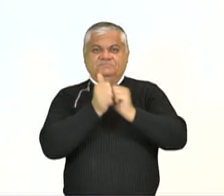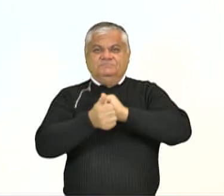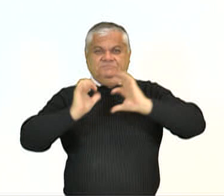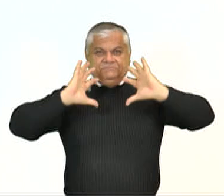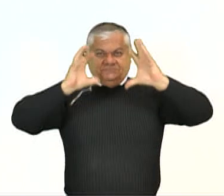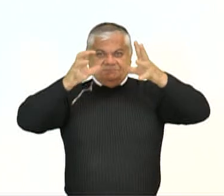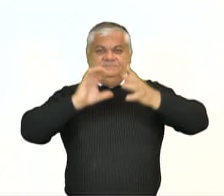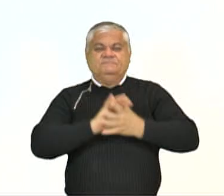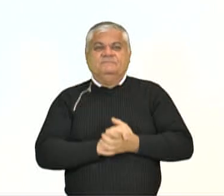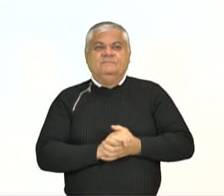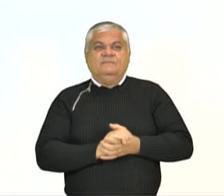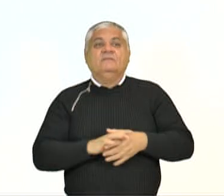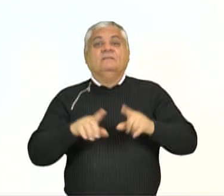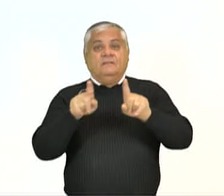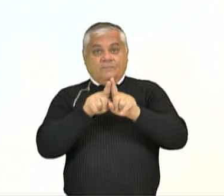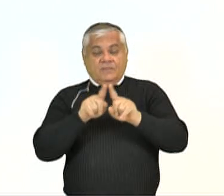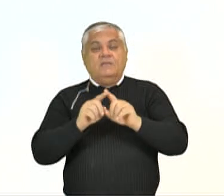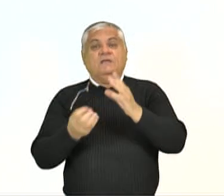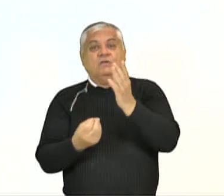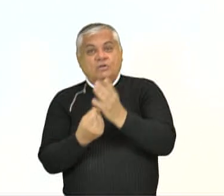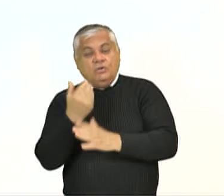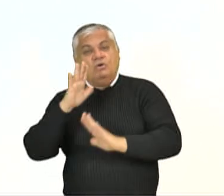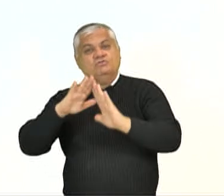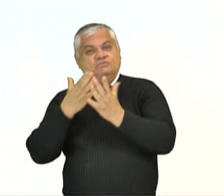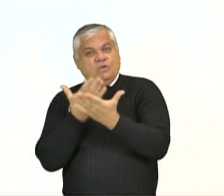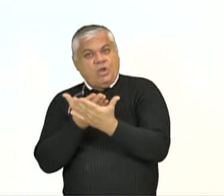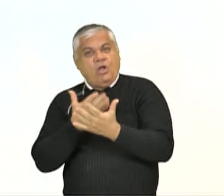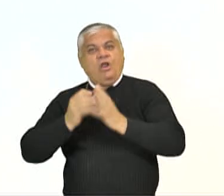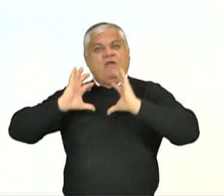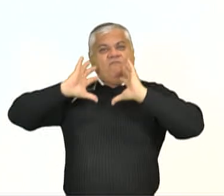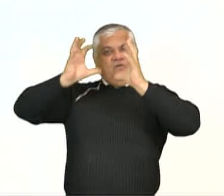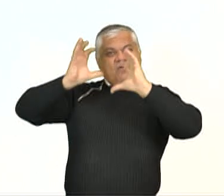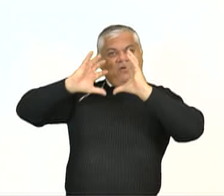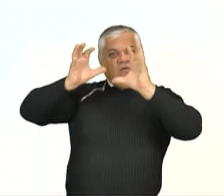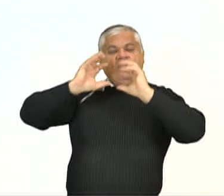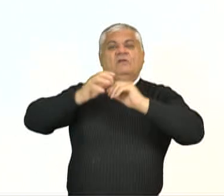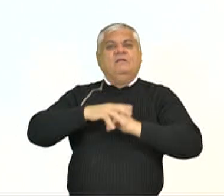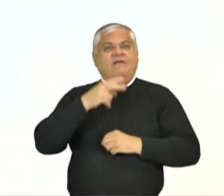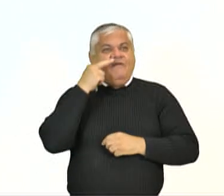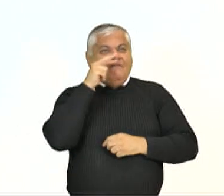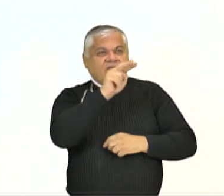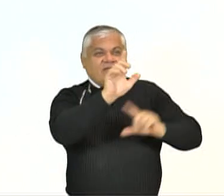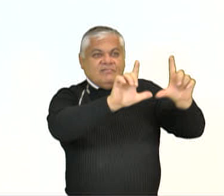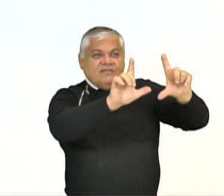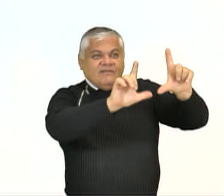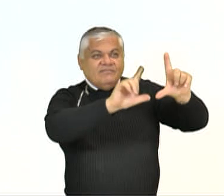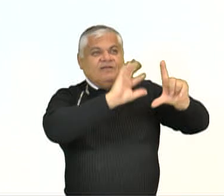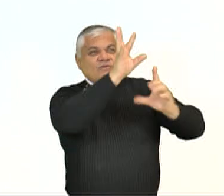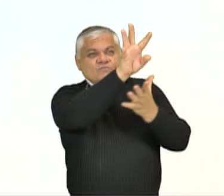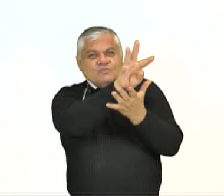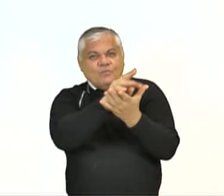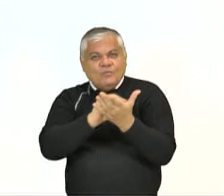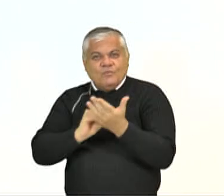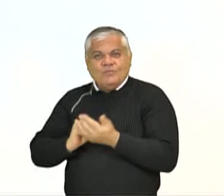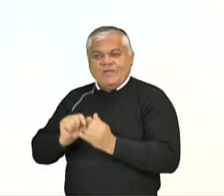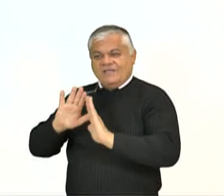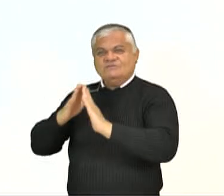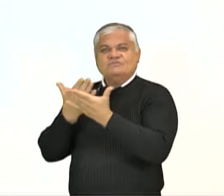mais? Escolarização, né? Aqui na imagem, as crianças jogando, viam seus ídolos, transformava isso ali na escola como um